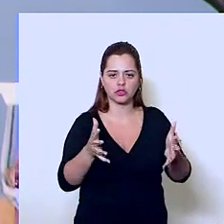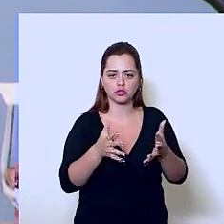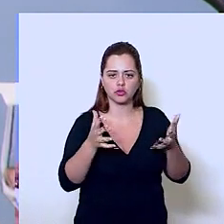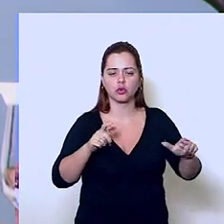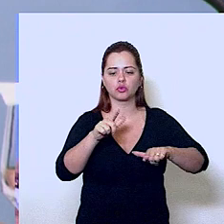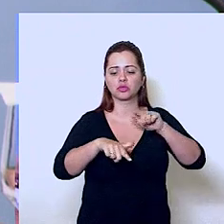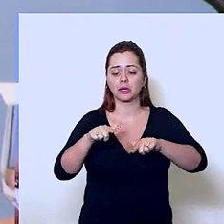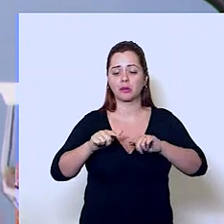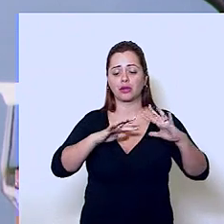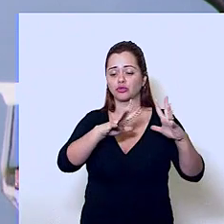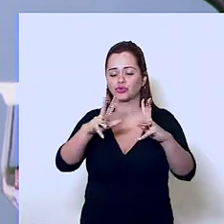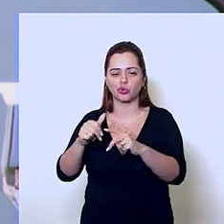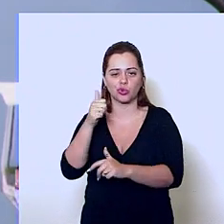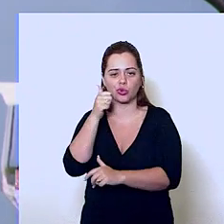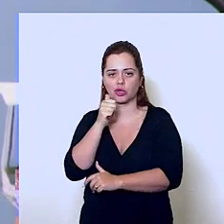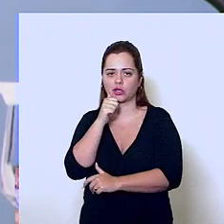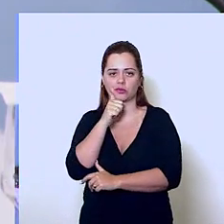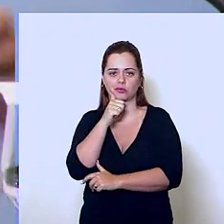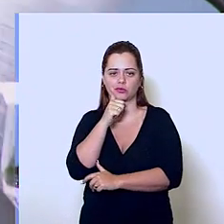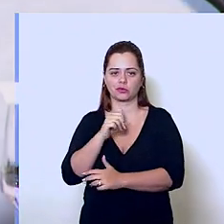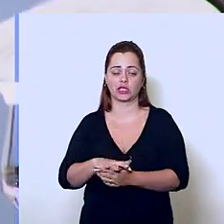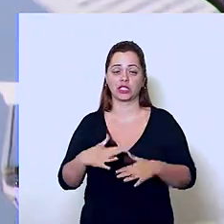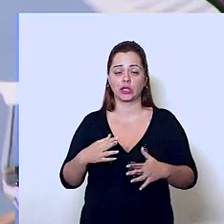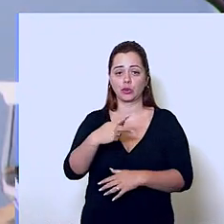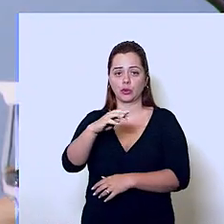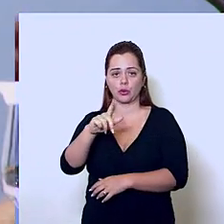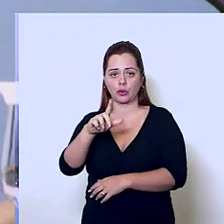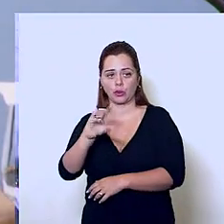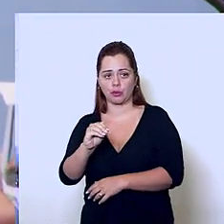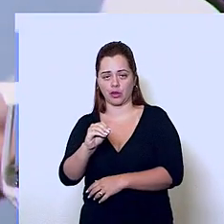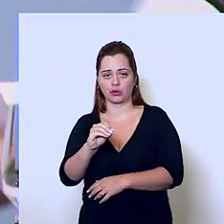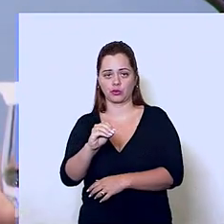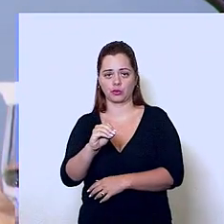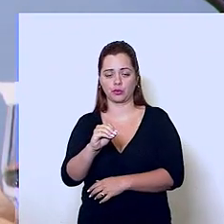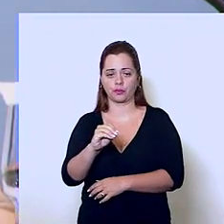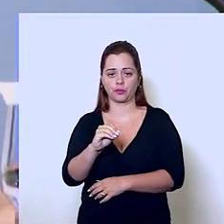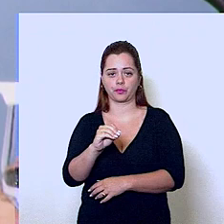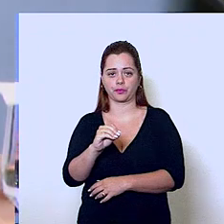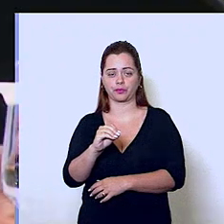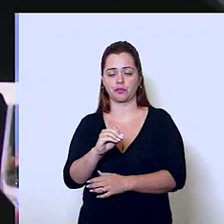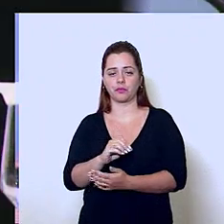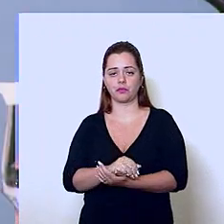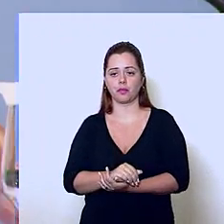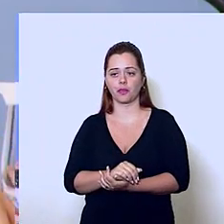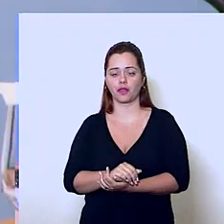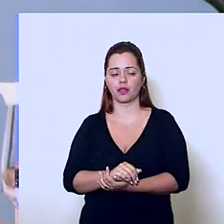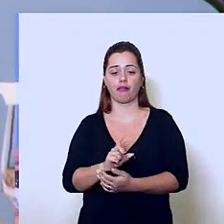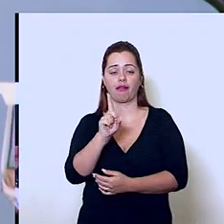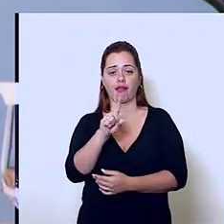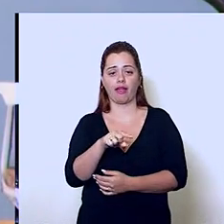nós. Paulo Tarso foi efetivamente a figura, eu diria que a